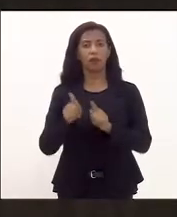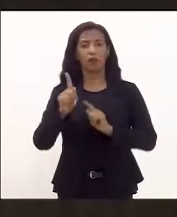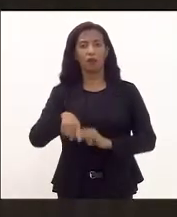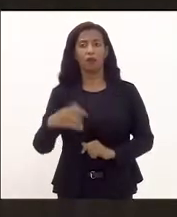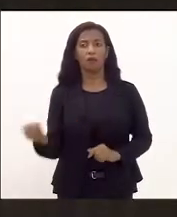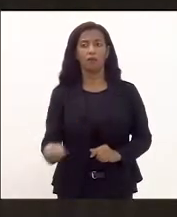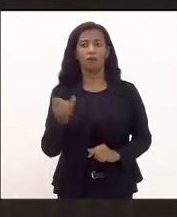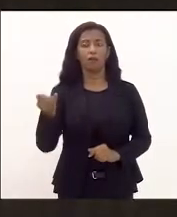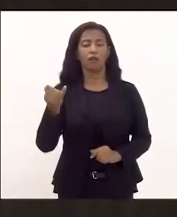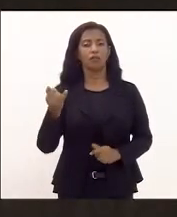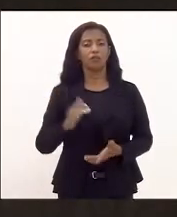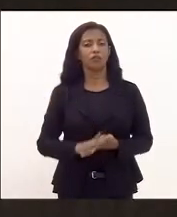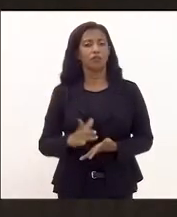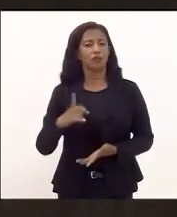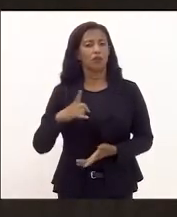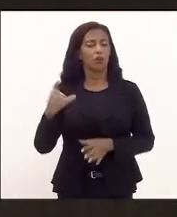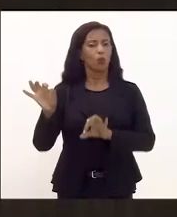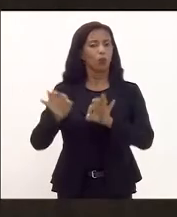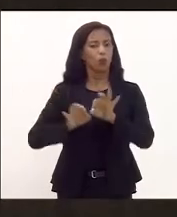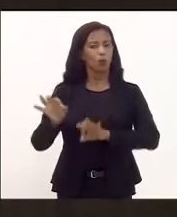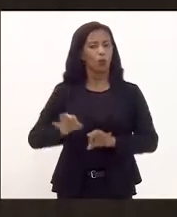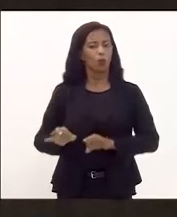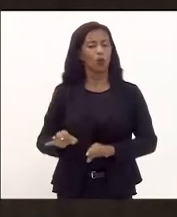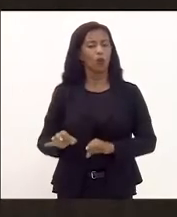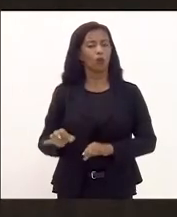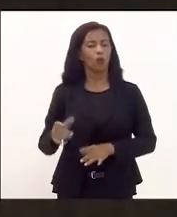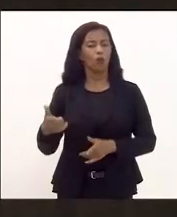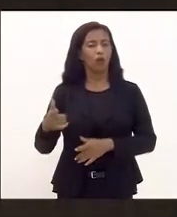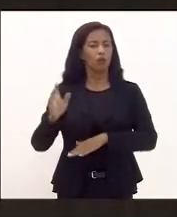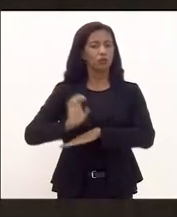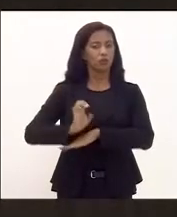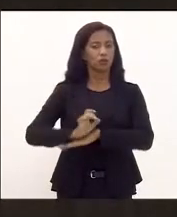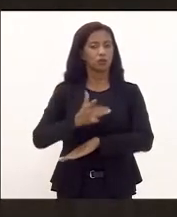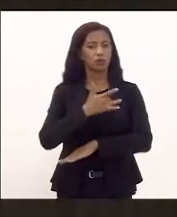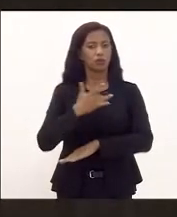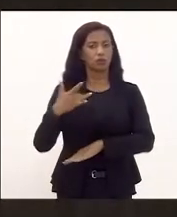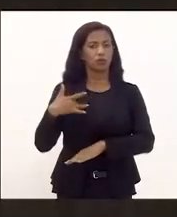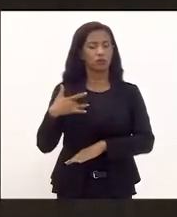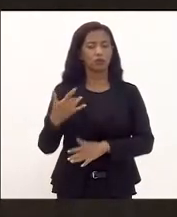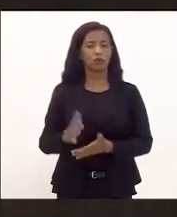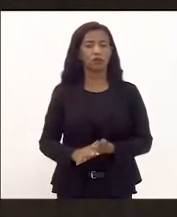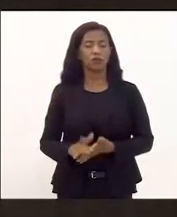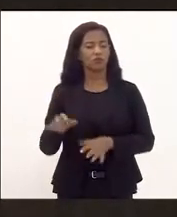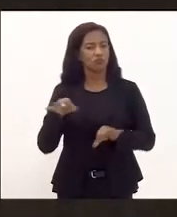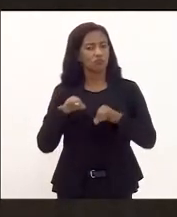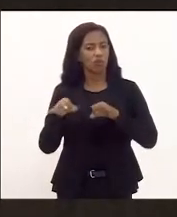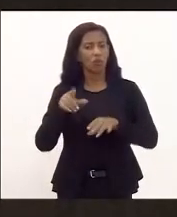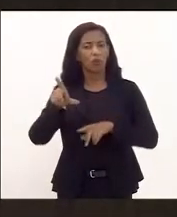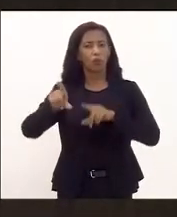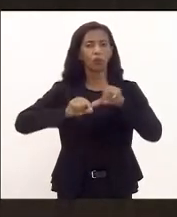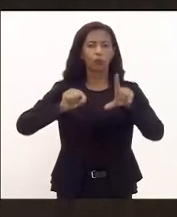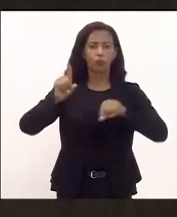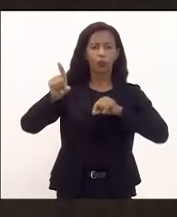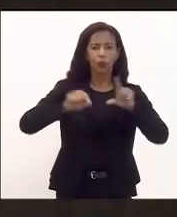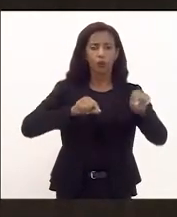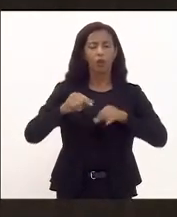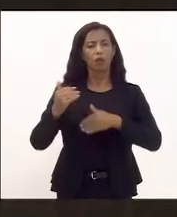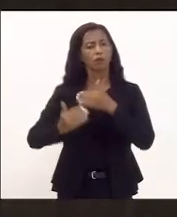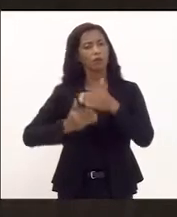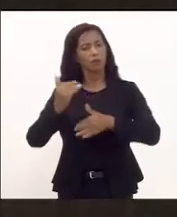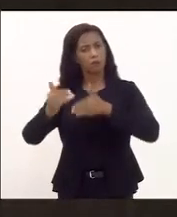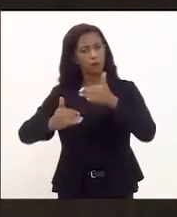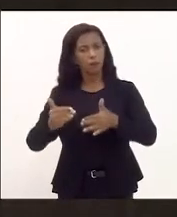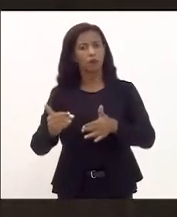também ter a possibilidade que o órgão colegiado estadual da saúde pudesse também, de alguma maneira, opinar, ser ouvido nesse